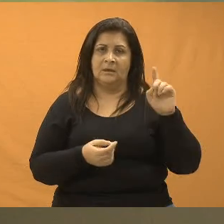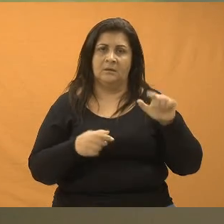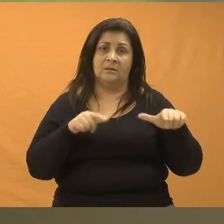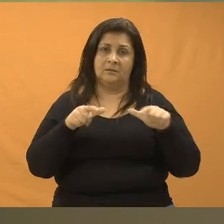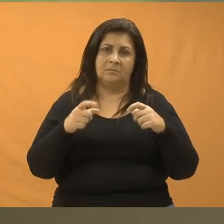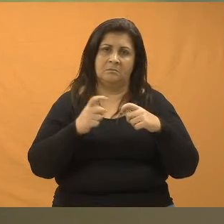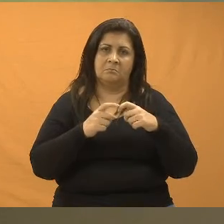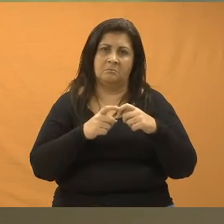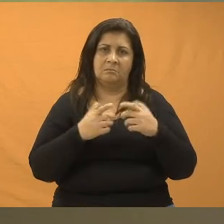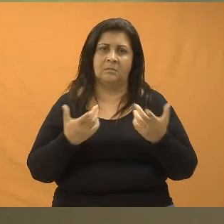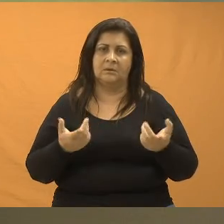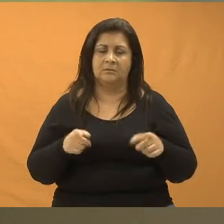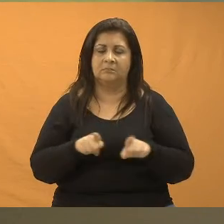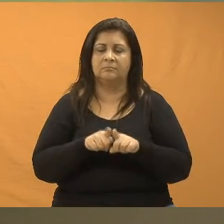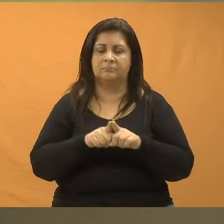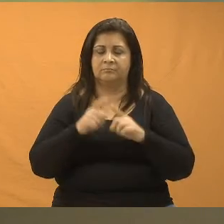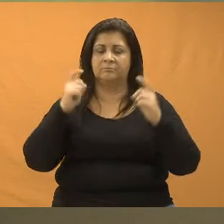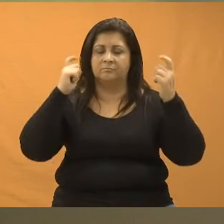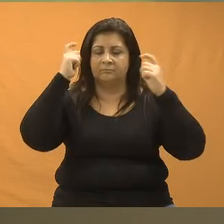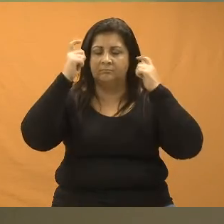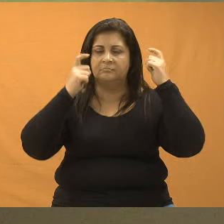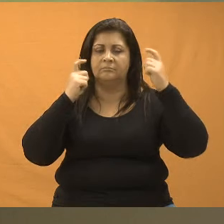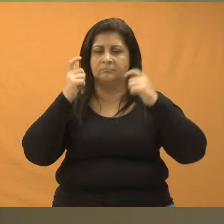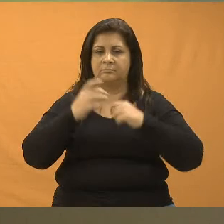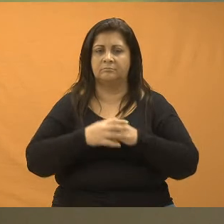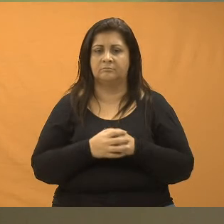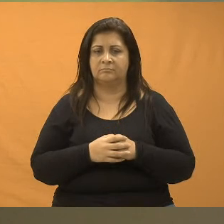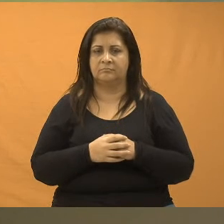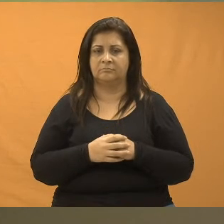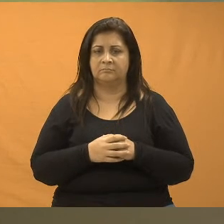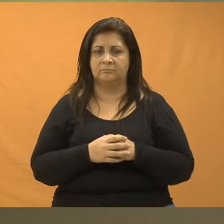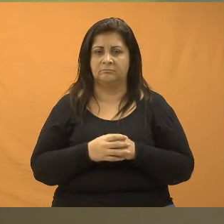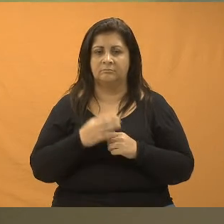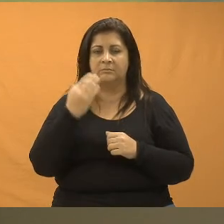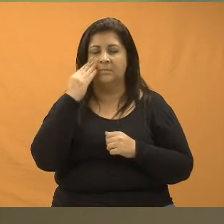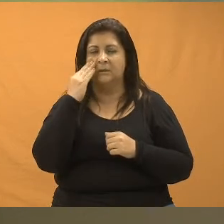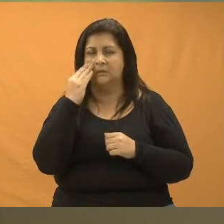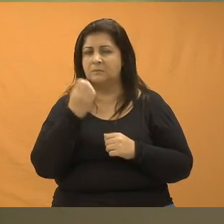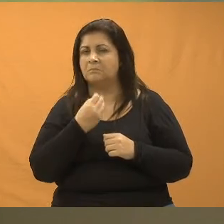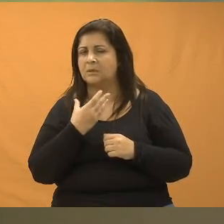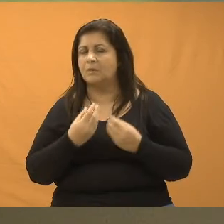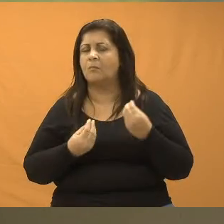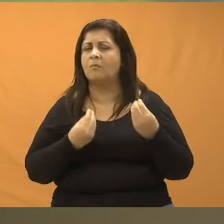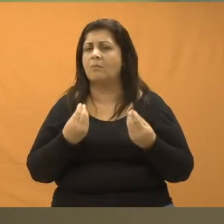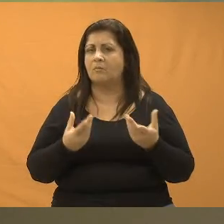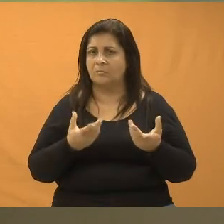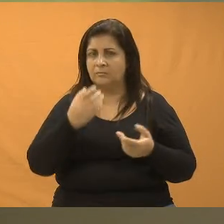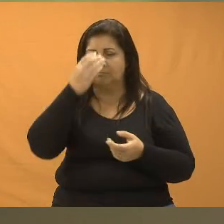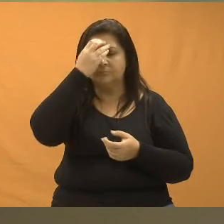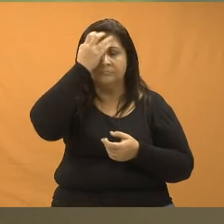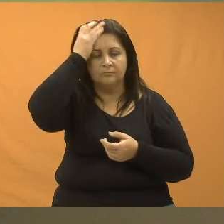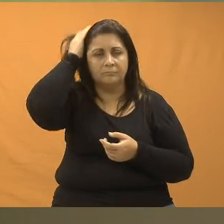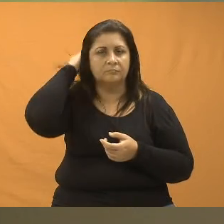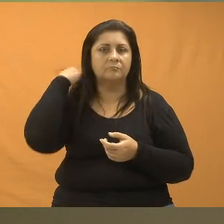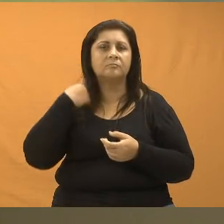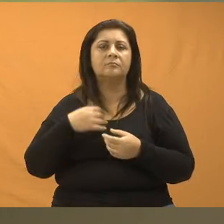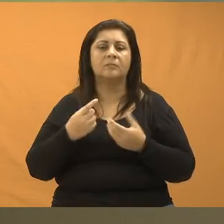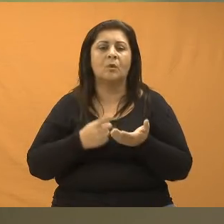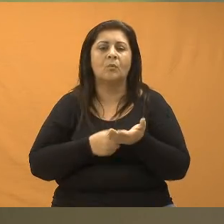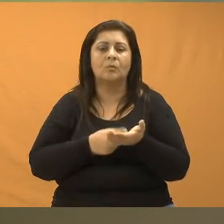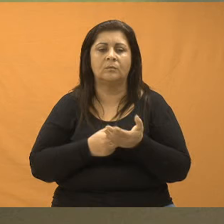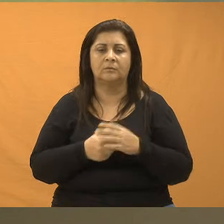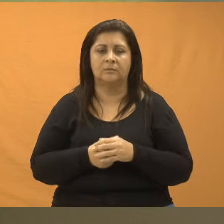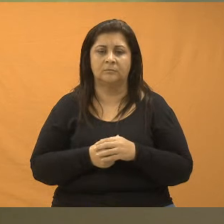meio, essa é uma preocupação aí minha, para entender muito bem quais serão as garantias e as contingências do contrato.